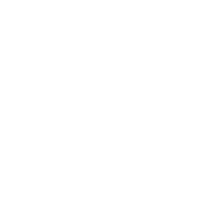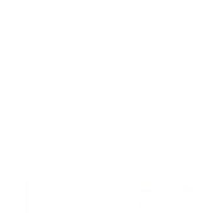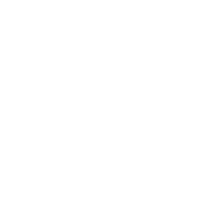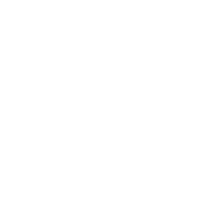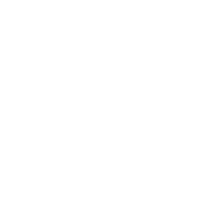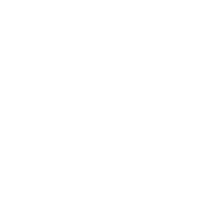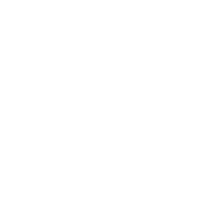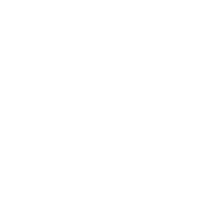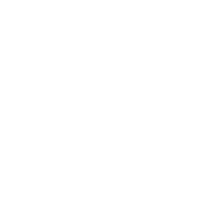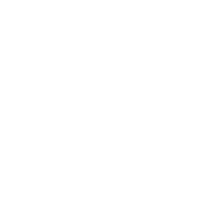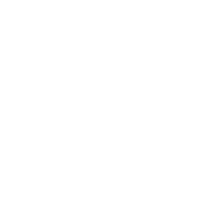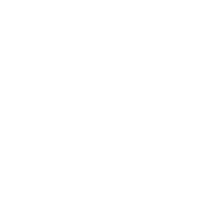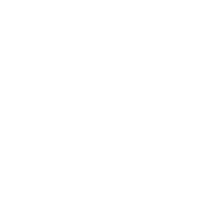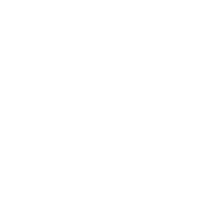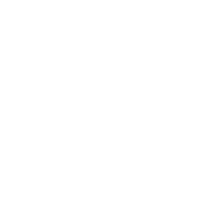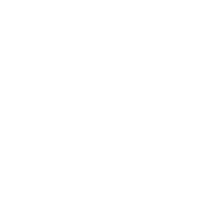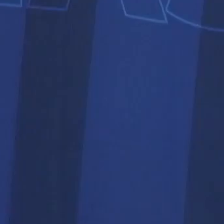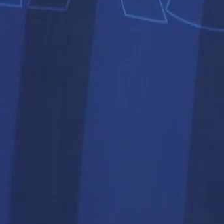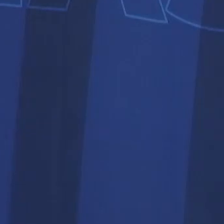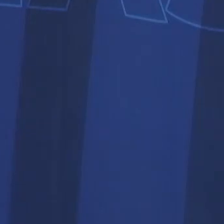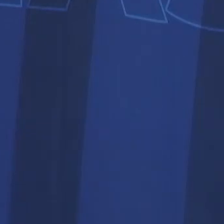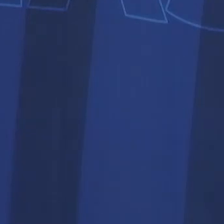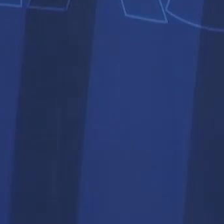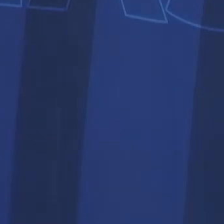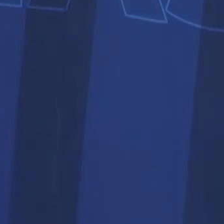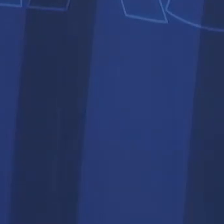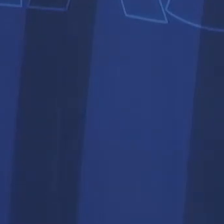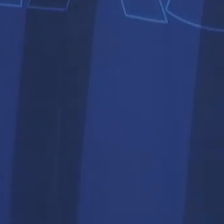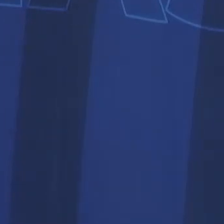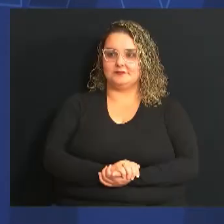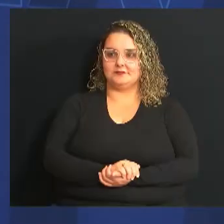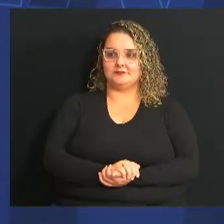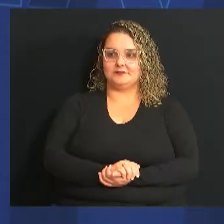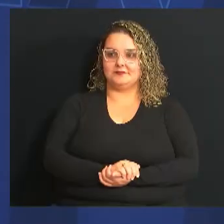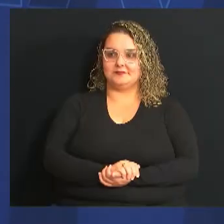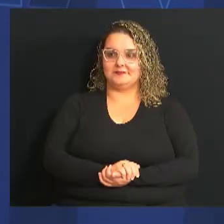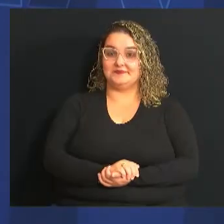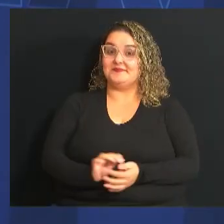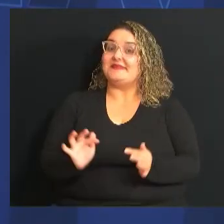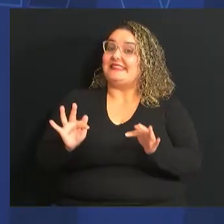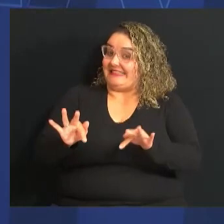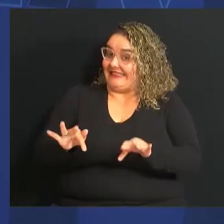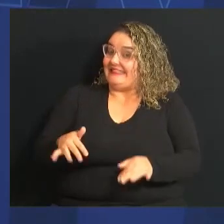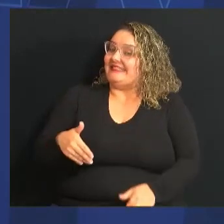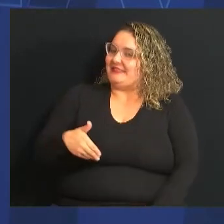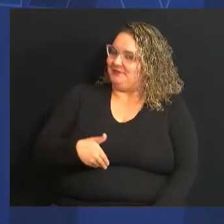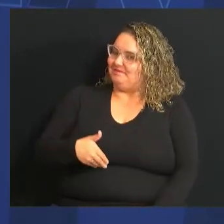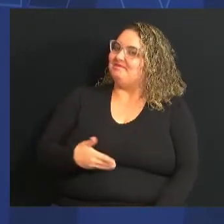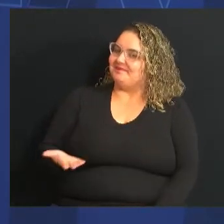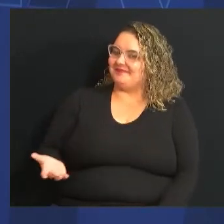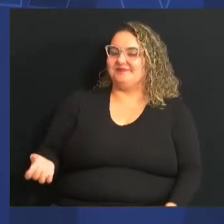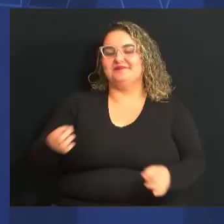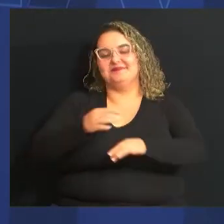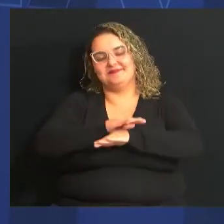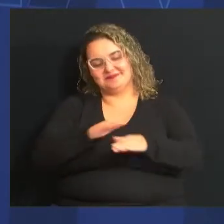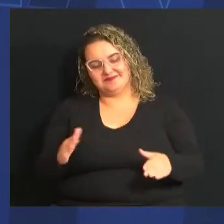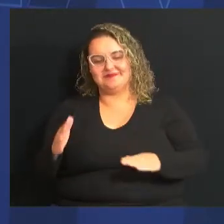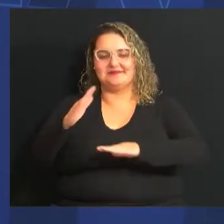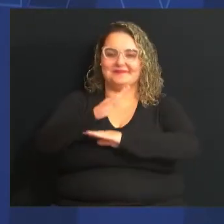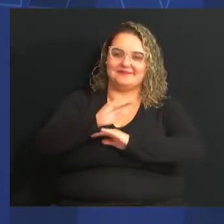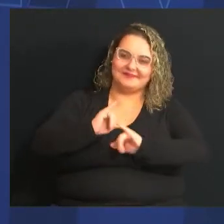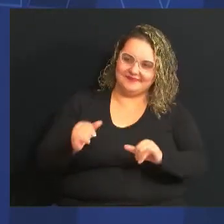última geração, o vendedor ficou feliz, bateu a meta dele. Você saiu da loja, sentou no